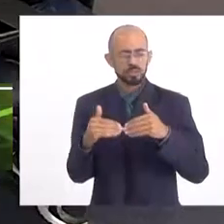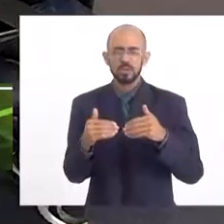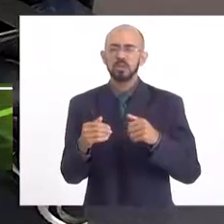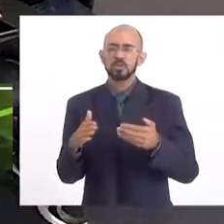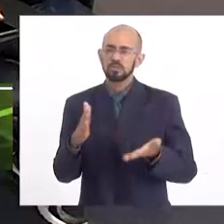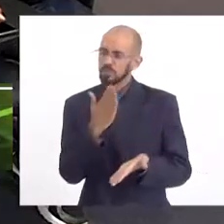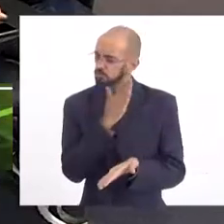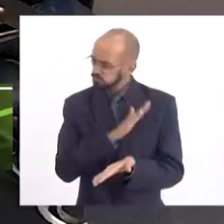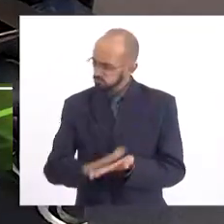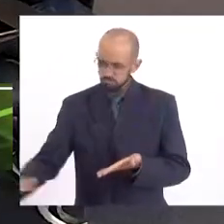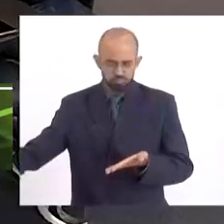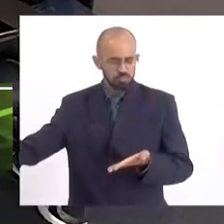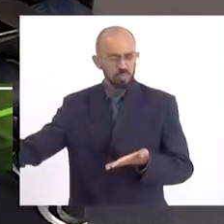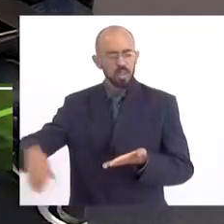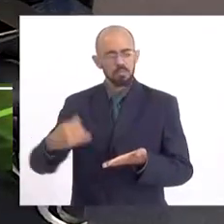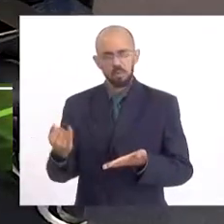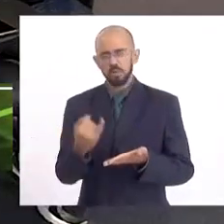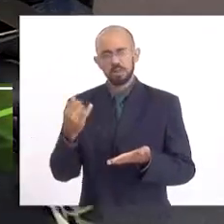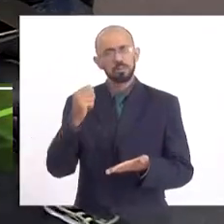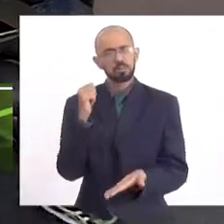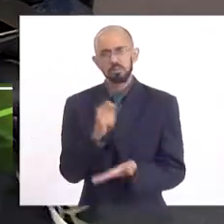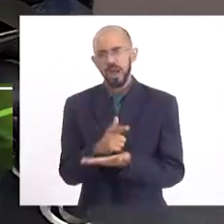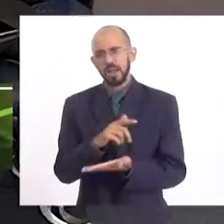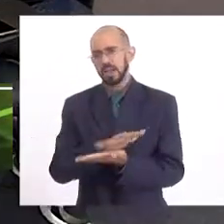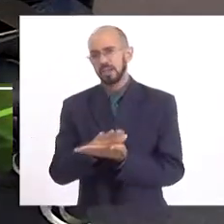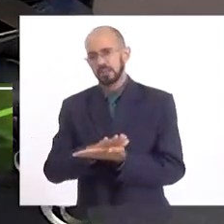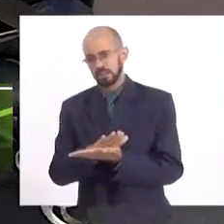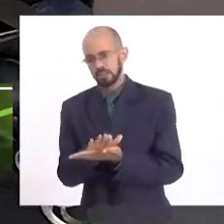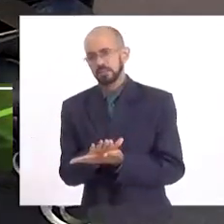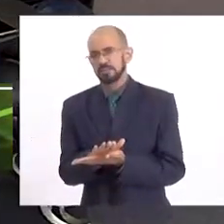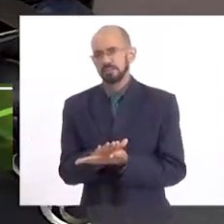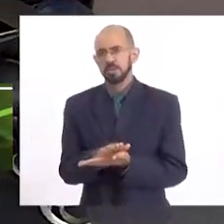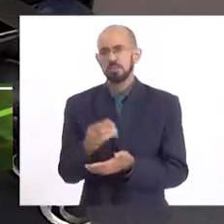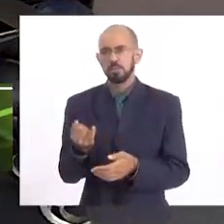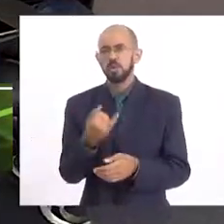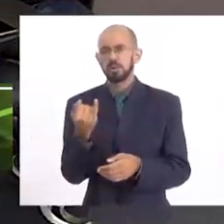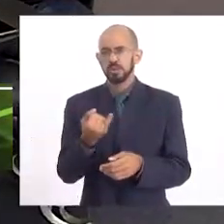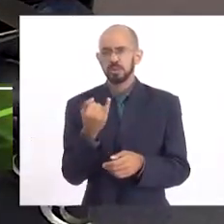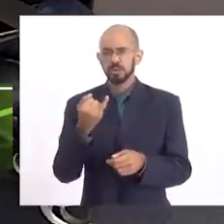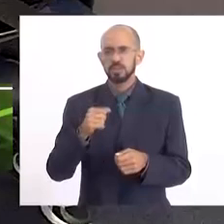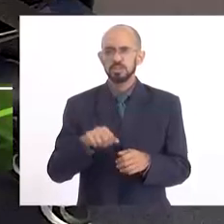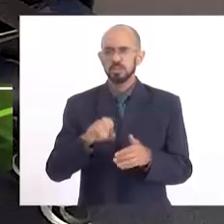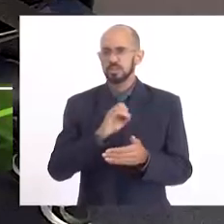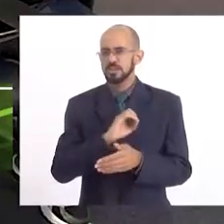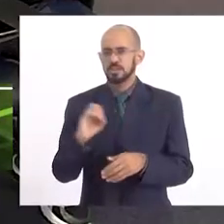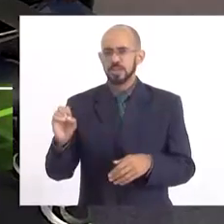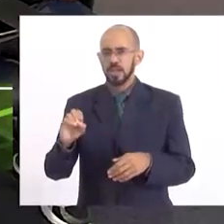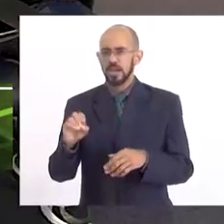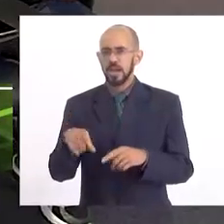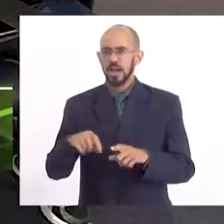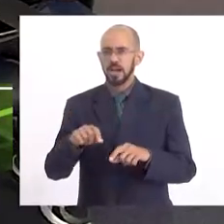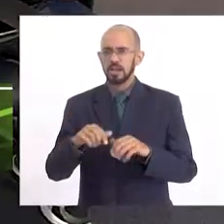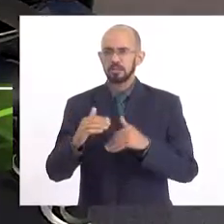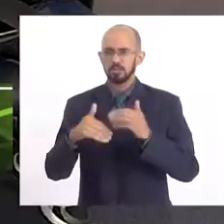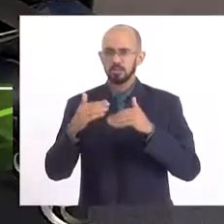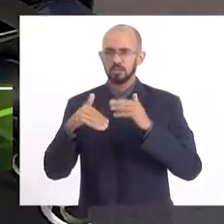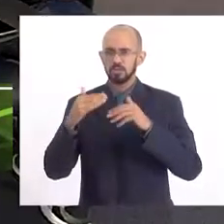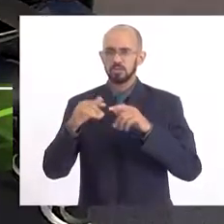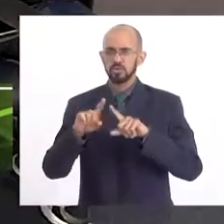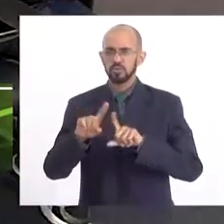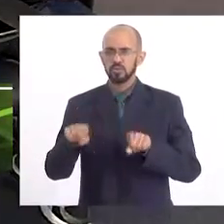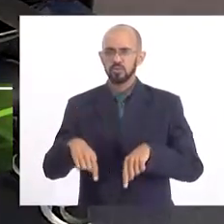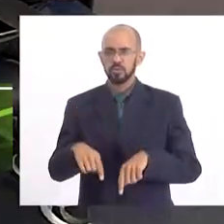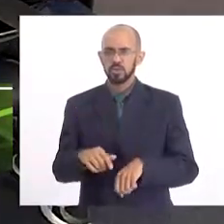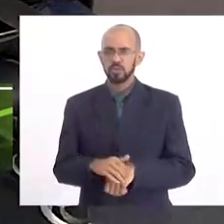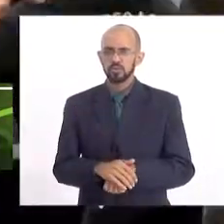já estamos virando o orçamento do ano que vem sem déficit? Por que não a gente já não zerar as progressões de servidores? Que também... compromisso, então, da gente fazer